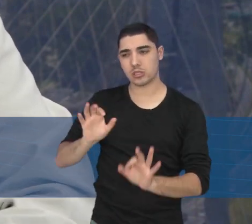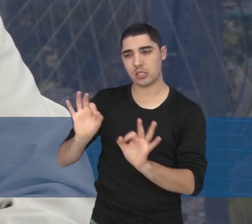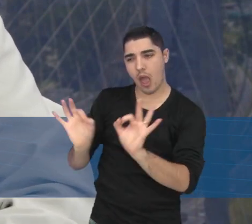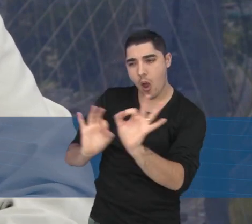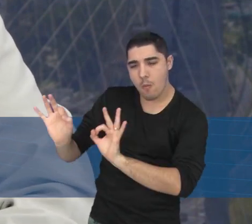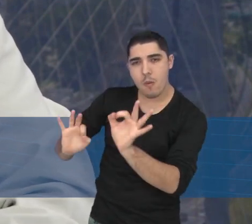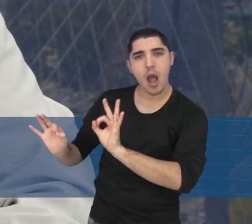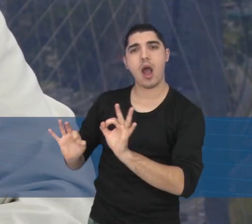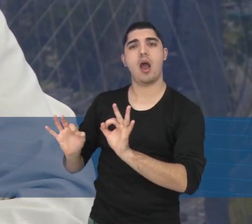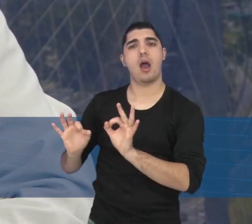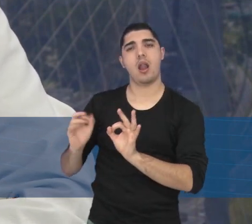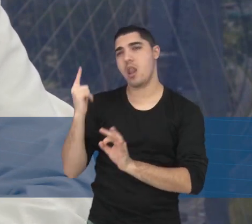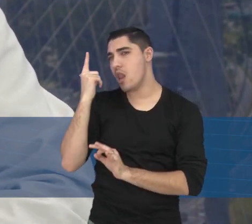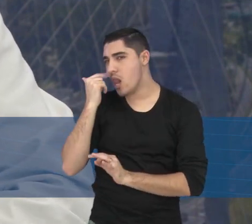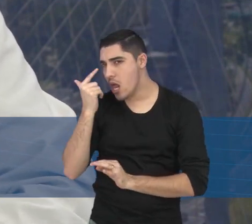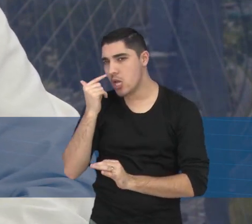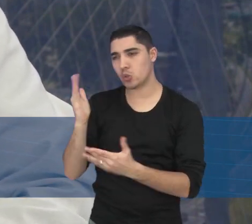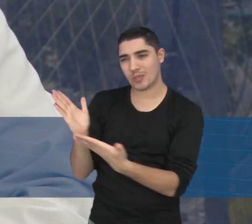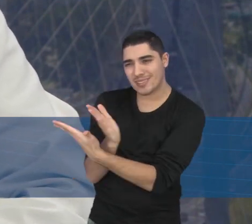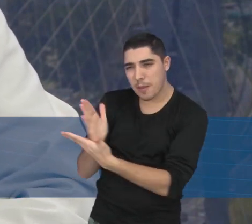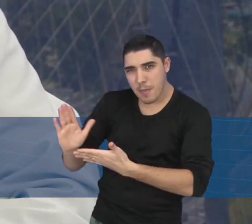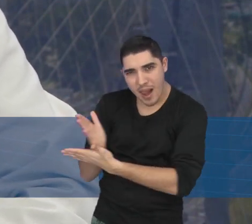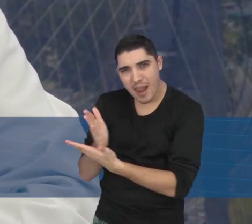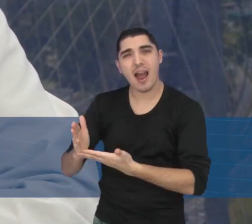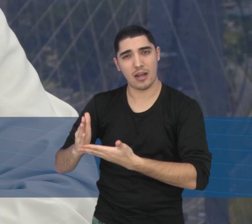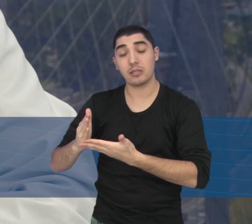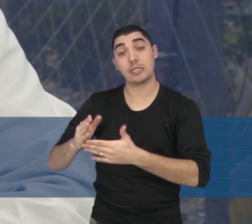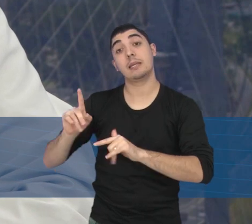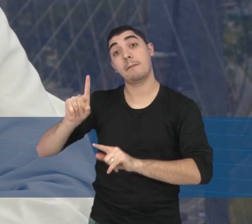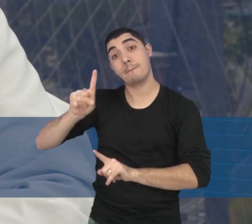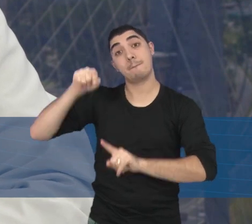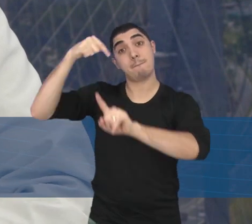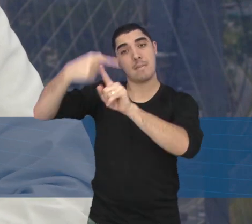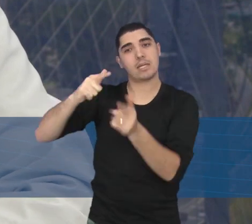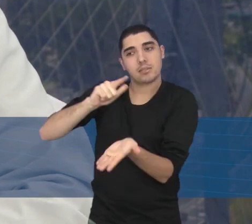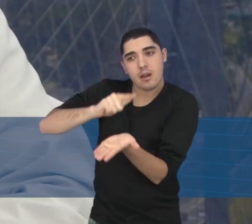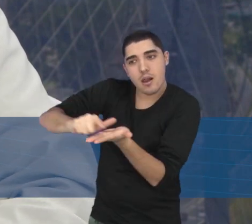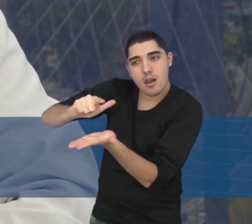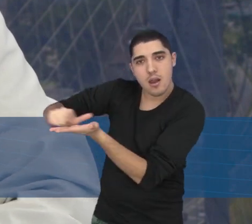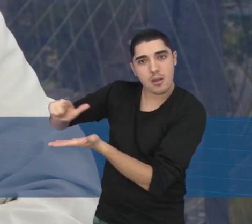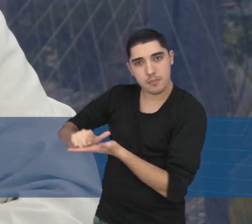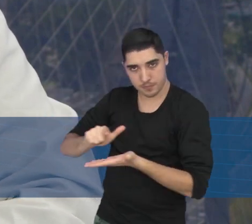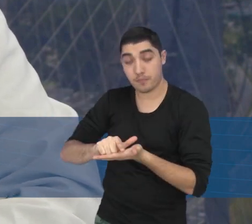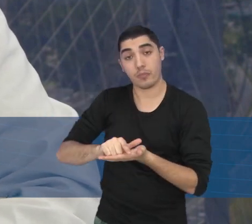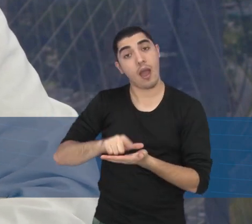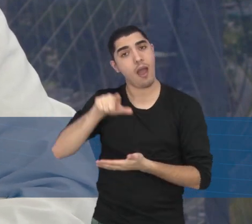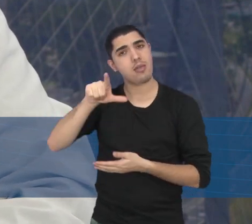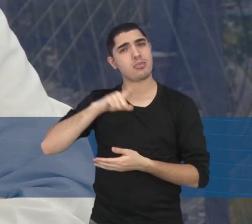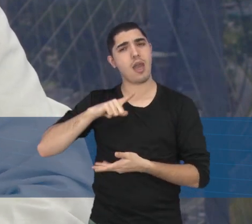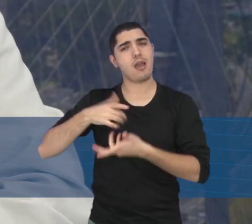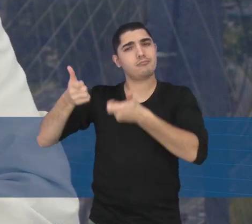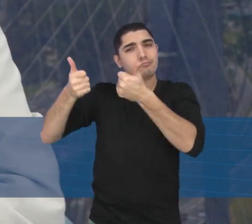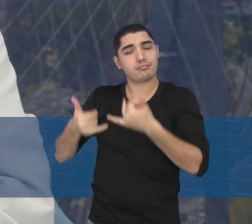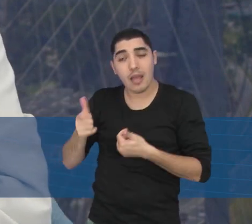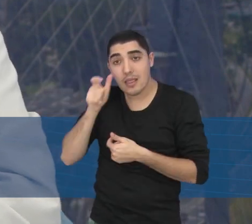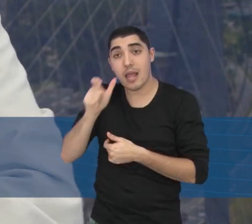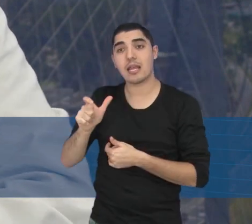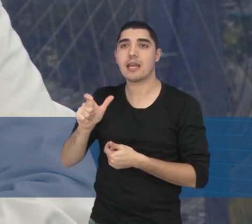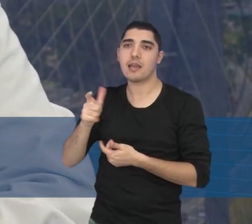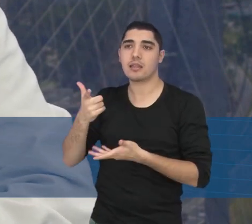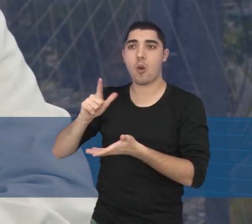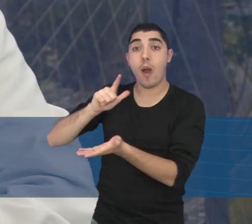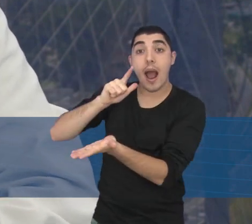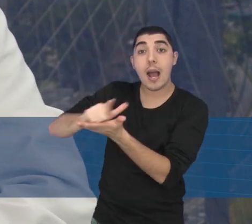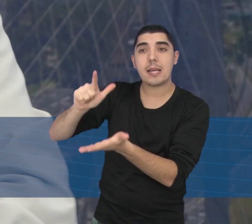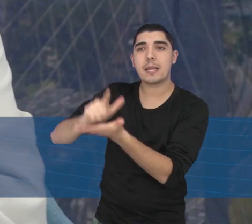de resíduos, né? E fazemos também o serviço, vamos dizer, de limpeza. Então a gente tem aí alguns pontos interessantes, que é a limpeza